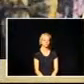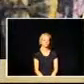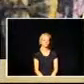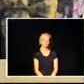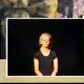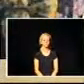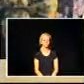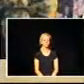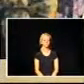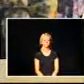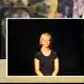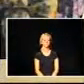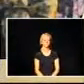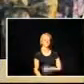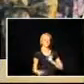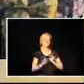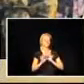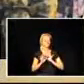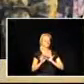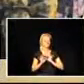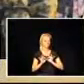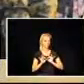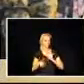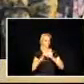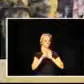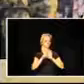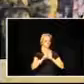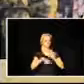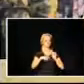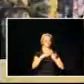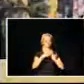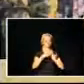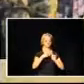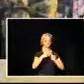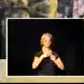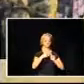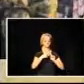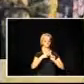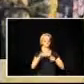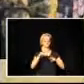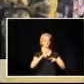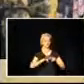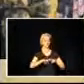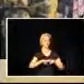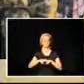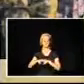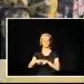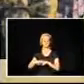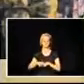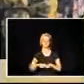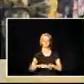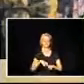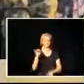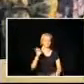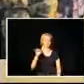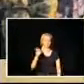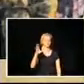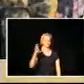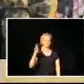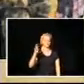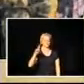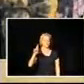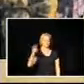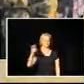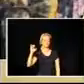Projeto de lei ordinária 29/2014, artigo 1º, passa a denominar-se Praça Irmãos Correia, área localizada à rua